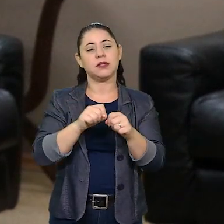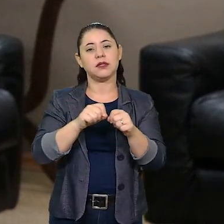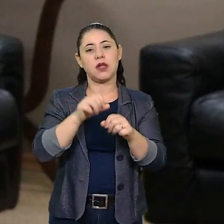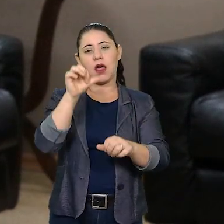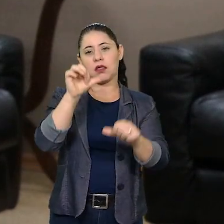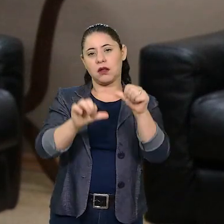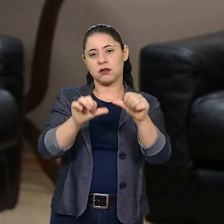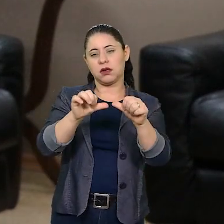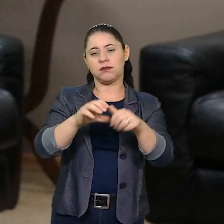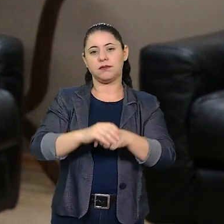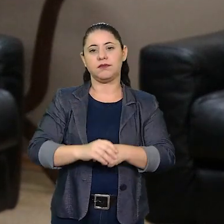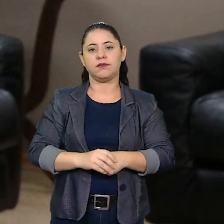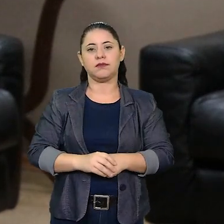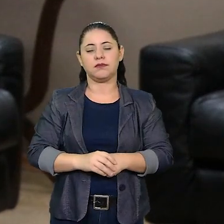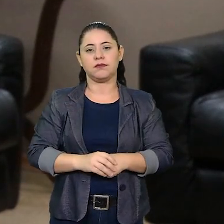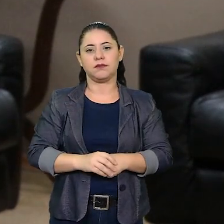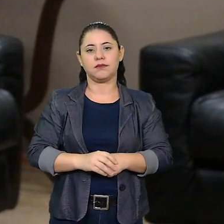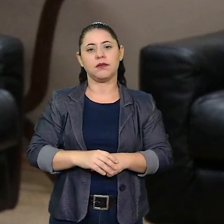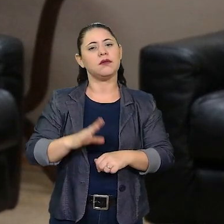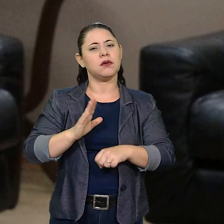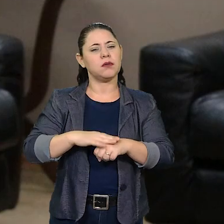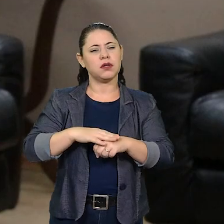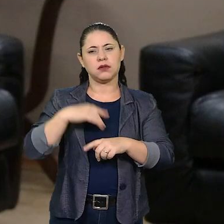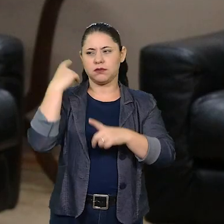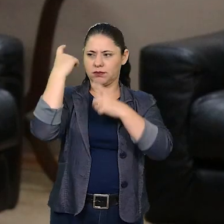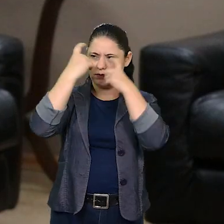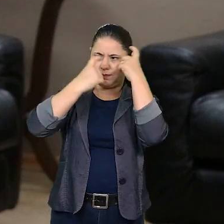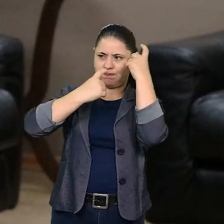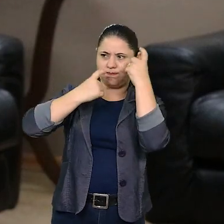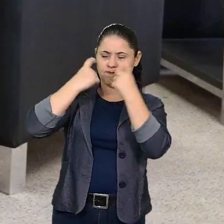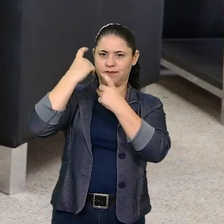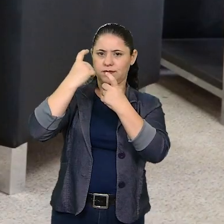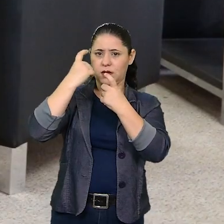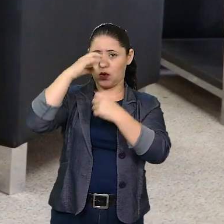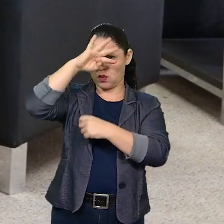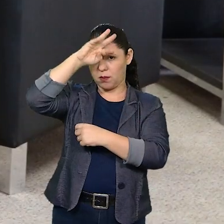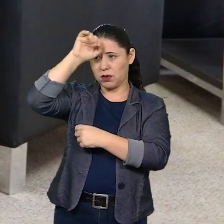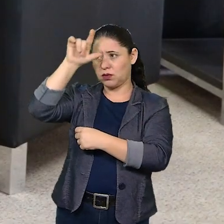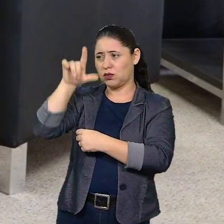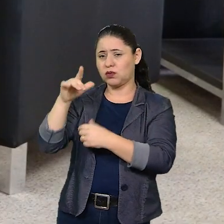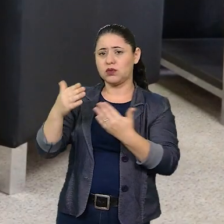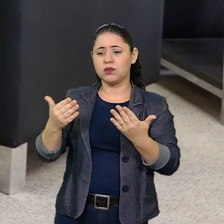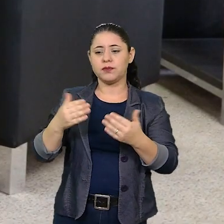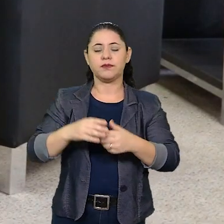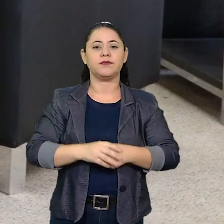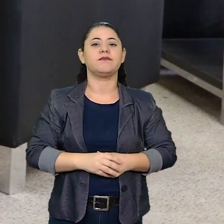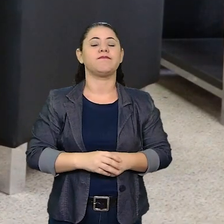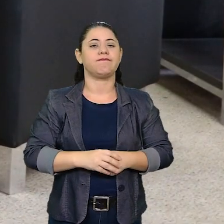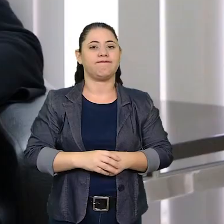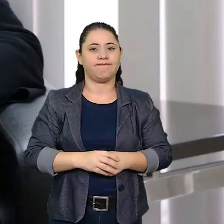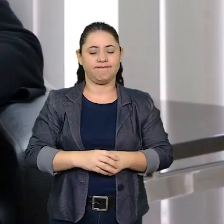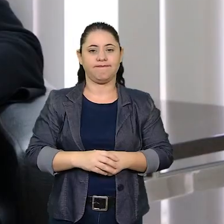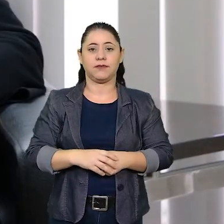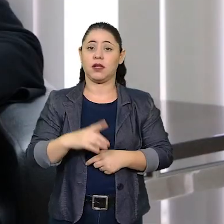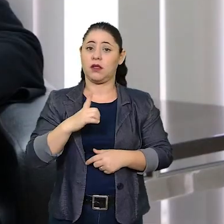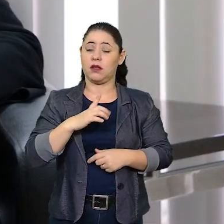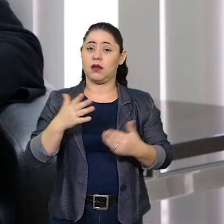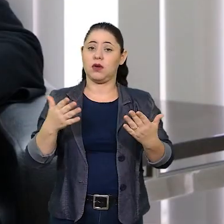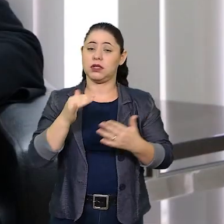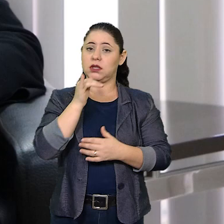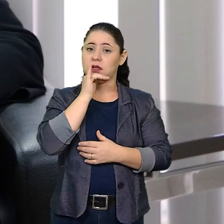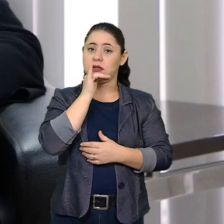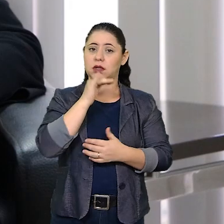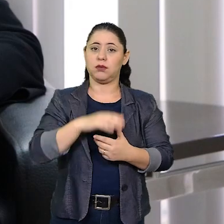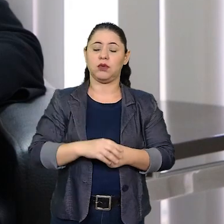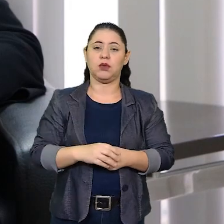deve ser revisto. O que mais preocupa em se tratando de Mato Grosso do Sul? Nós temos